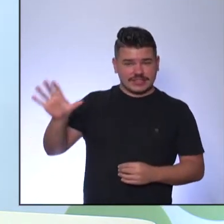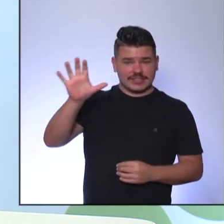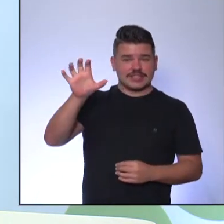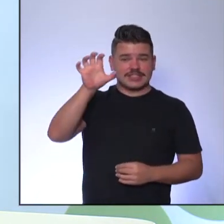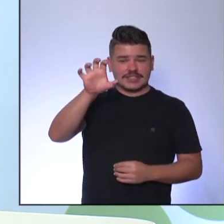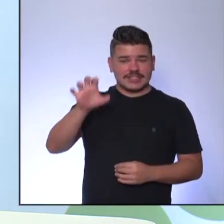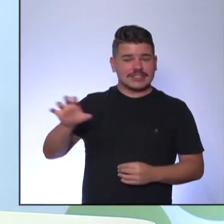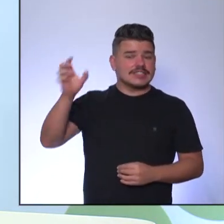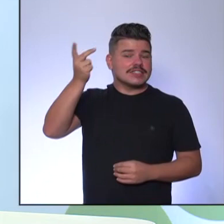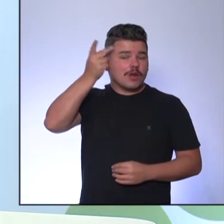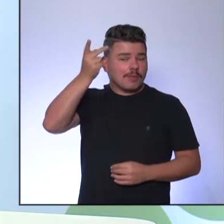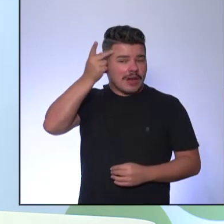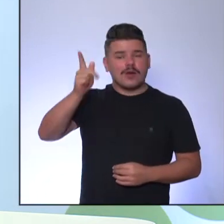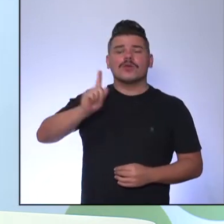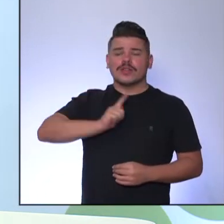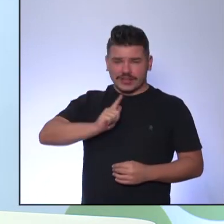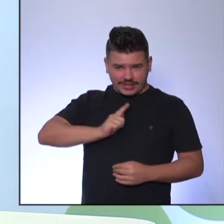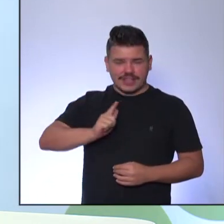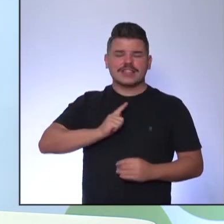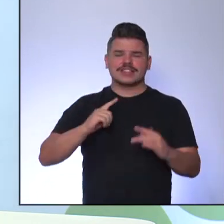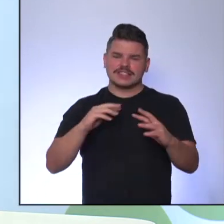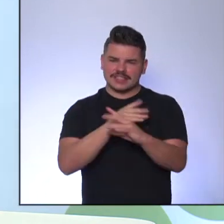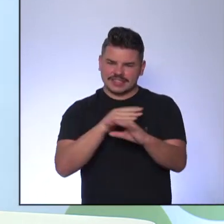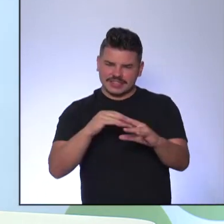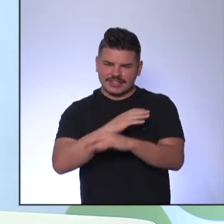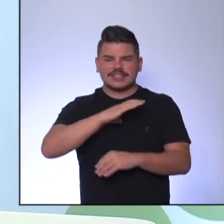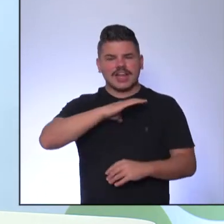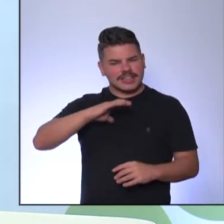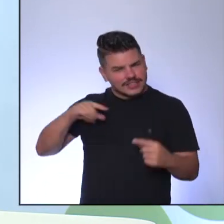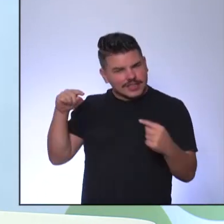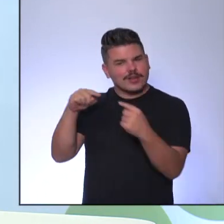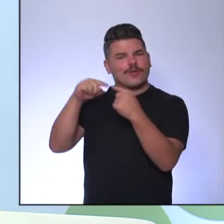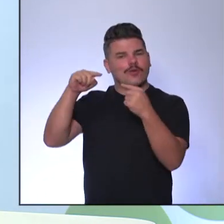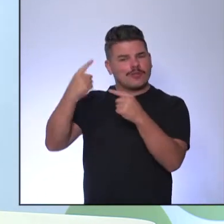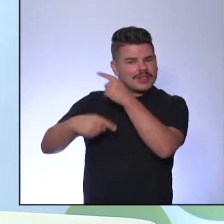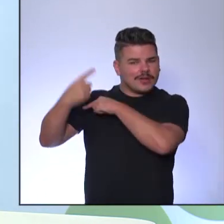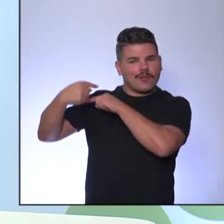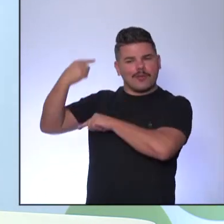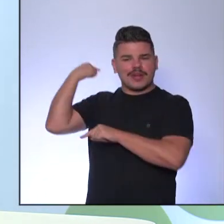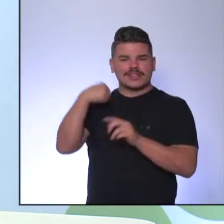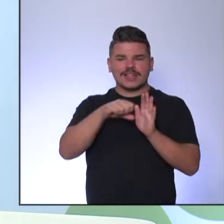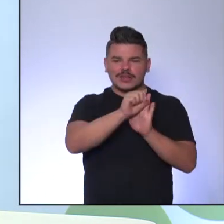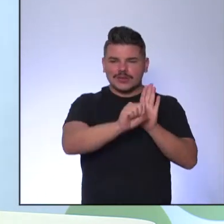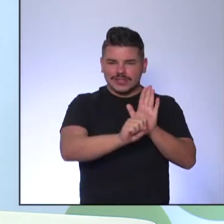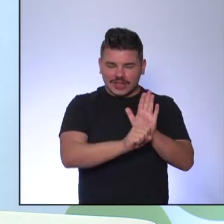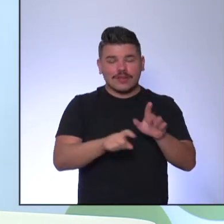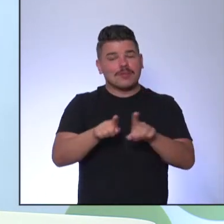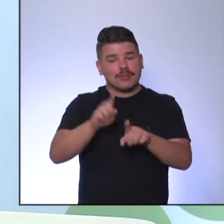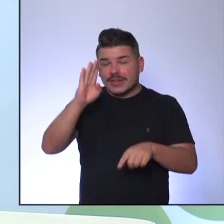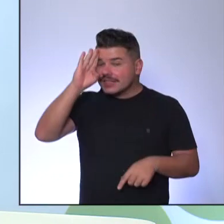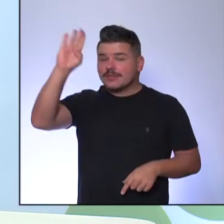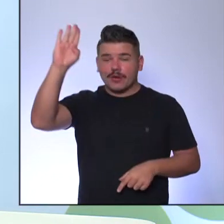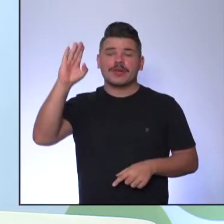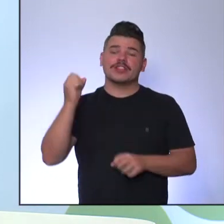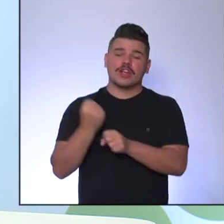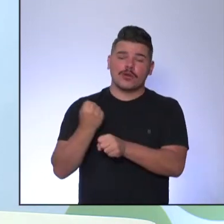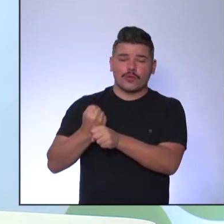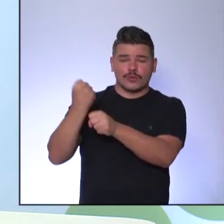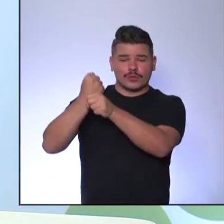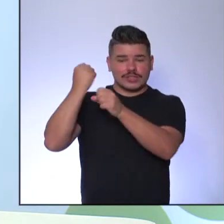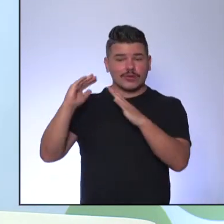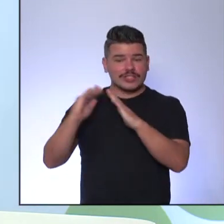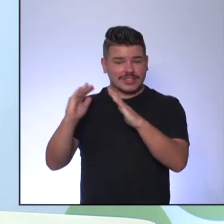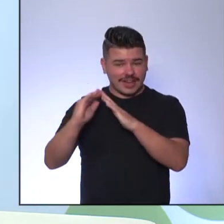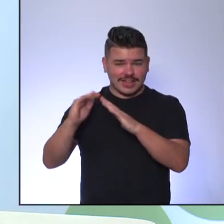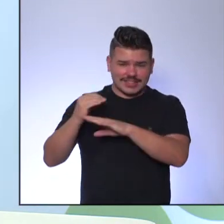grandes cidades que têm reflexo aí dessa época, né? Na arquitetura, principalmente. Então, é um momento para a